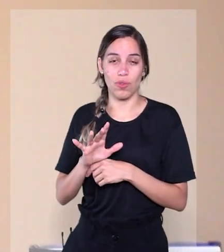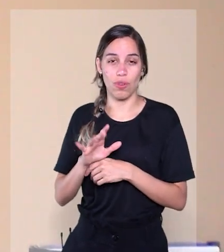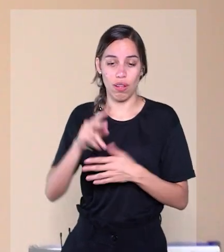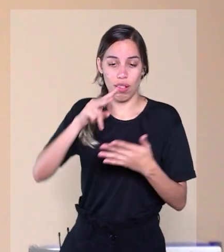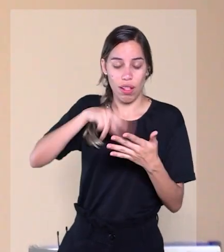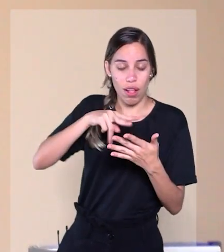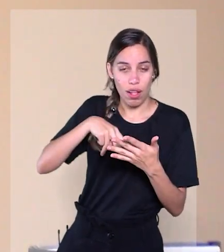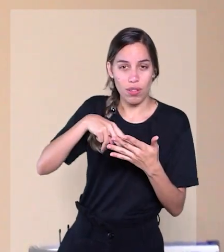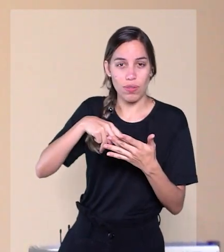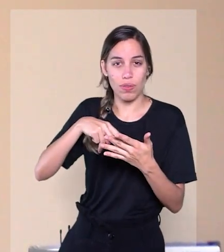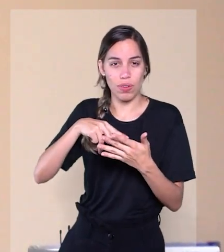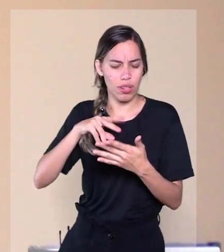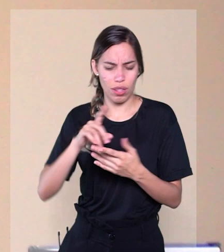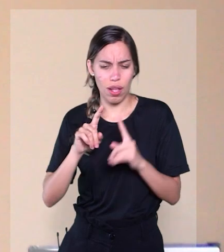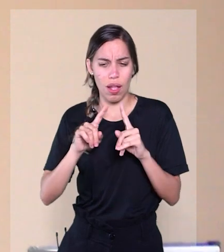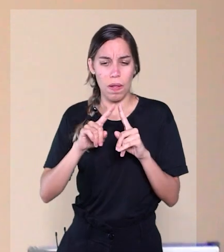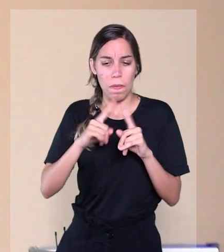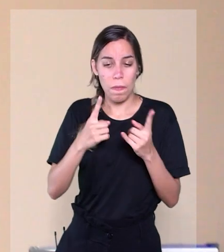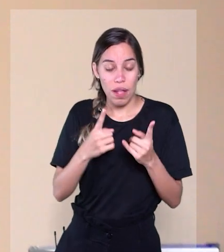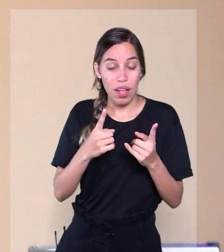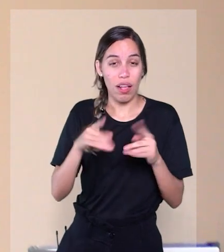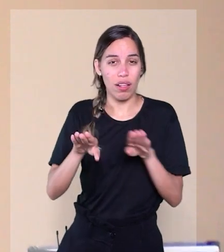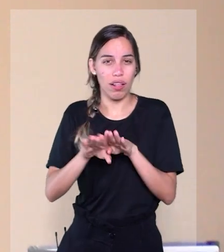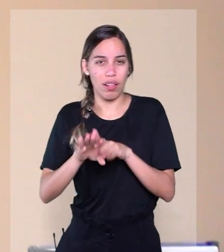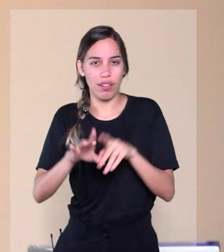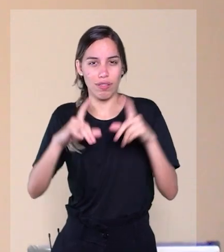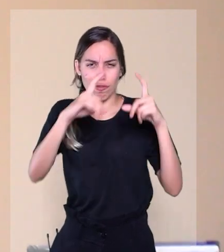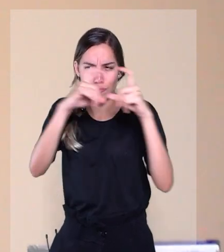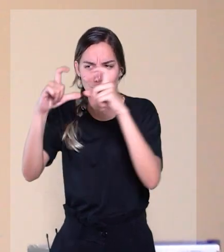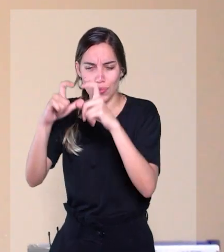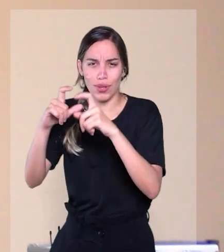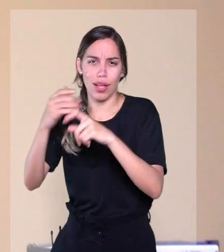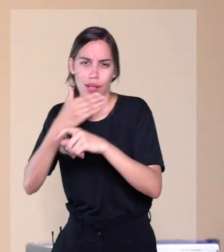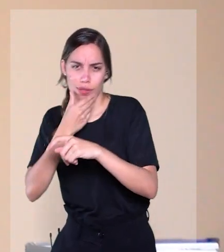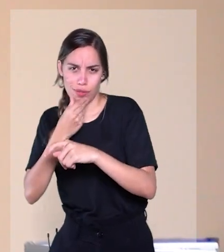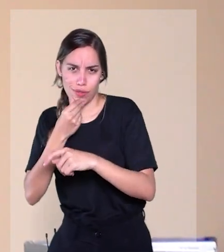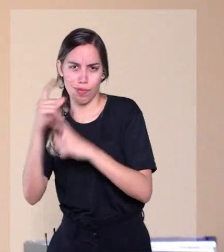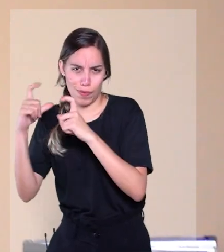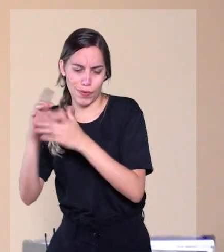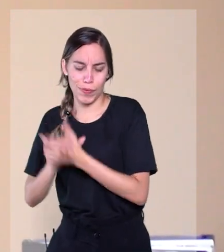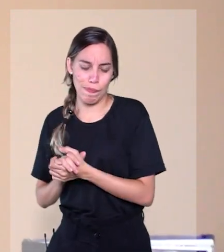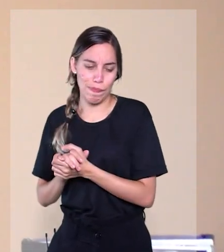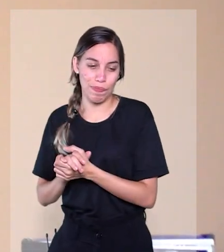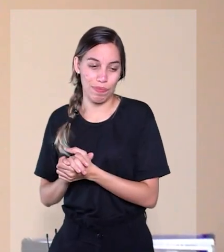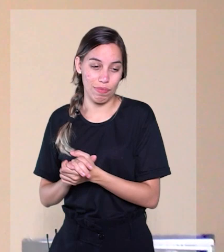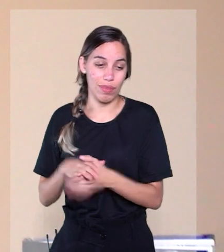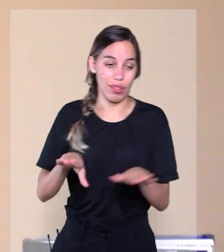quanto no olhar do Adriano, uma confluência, uma complementação. Então, o Adriano soube